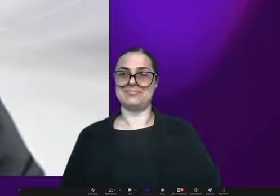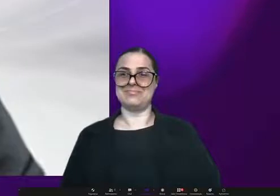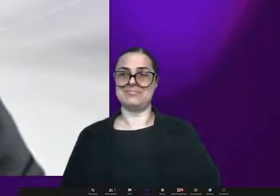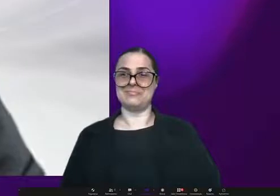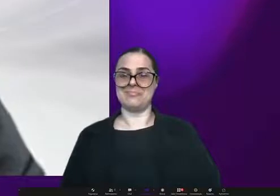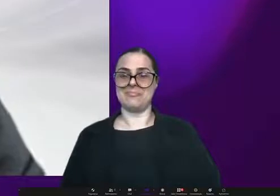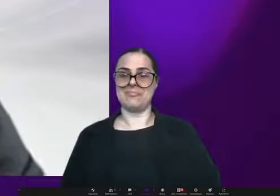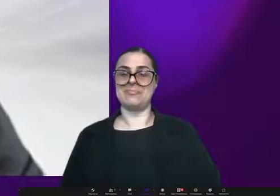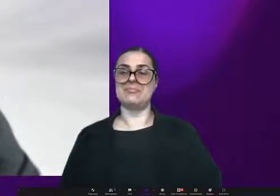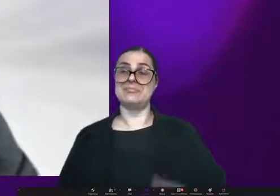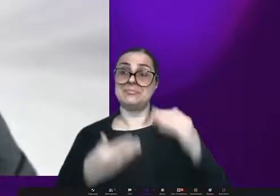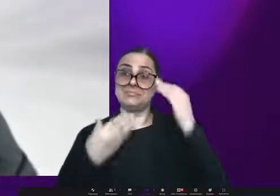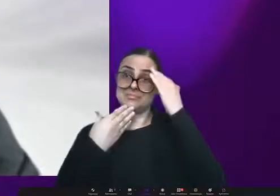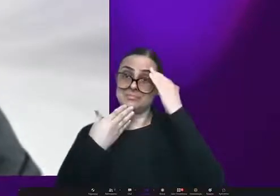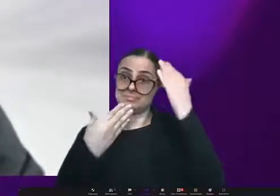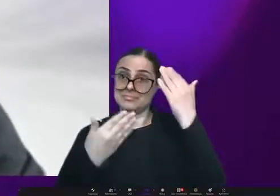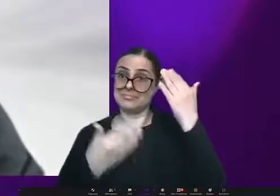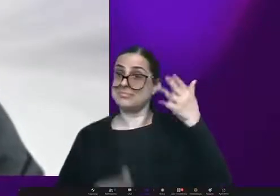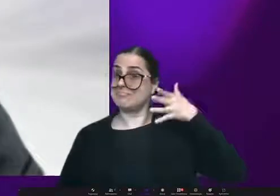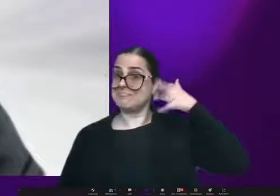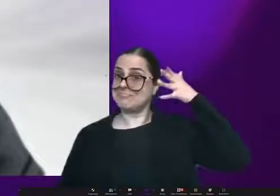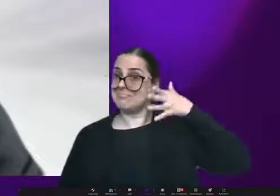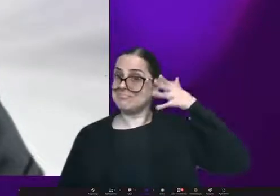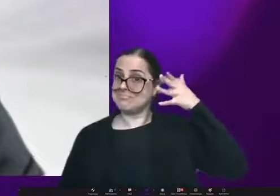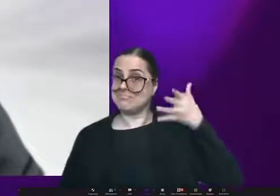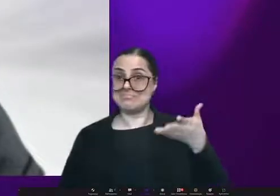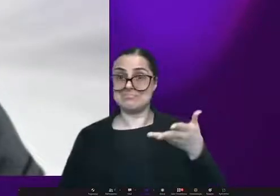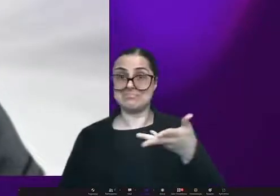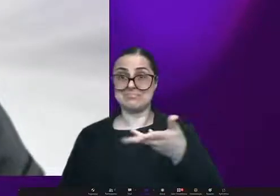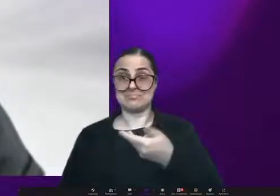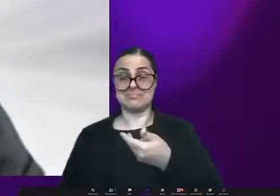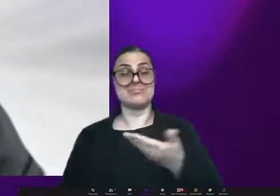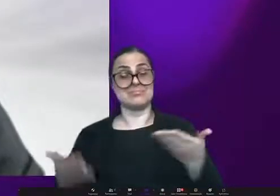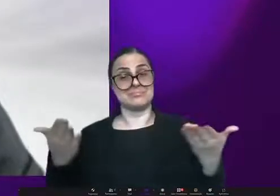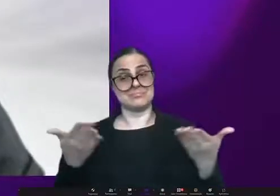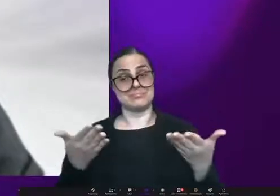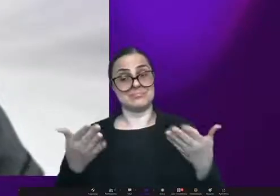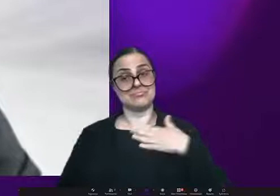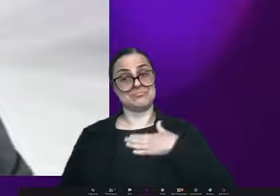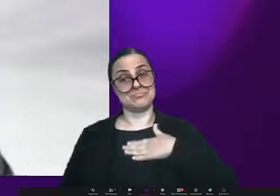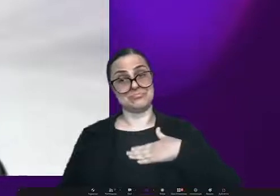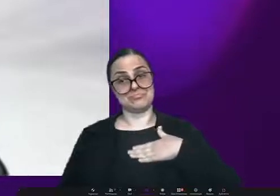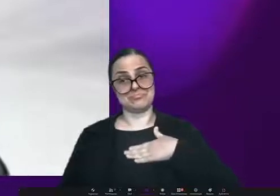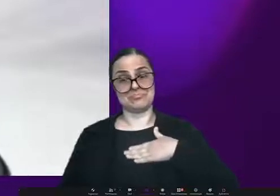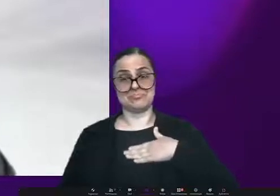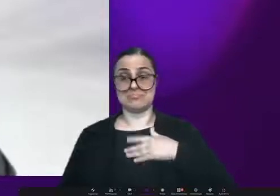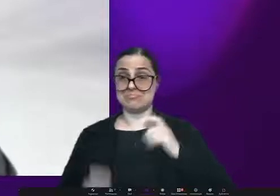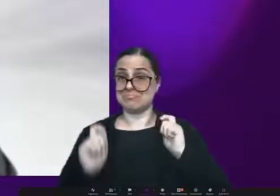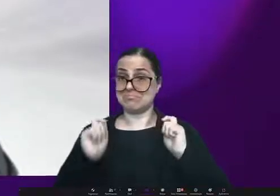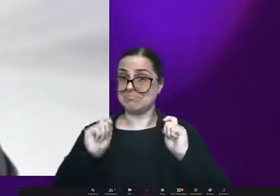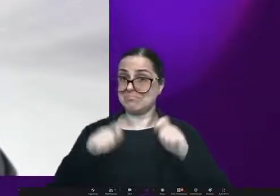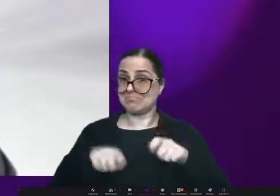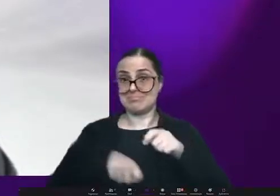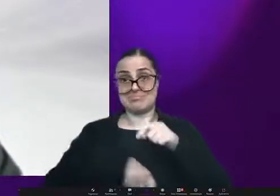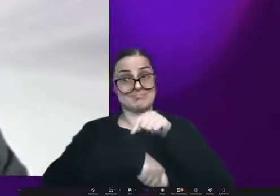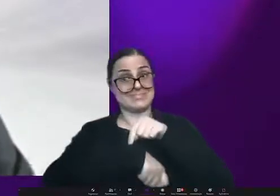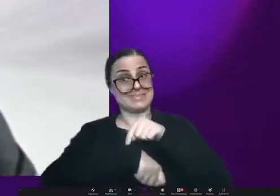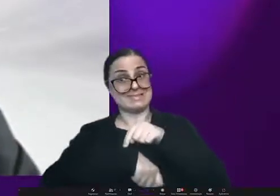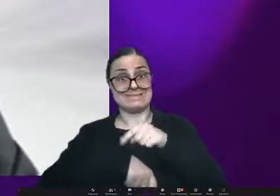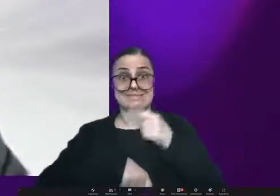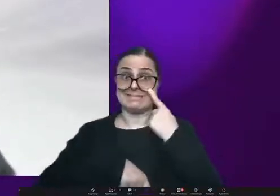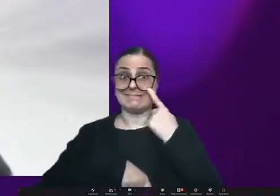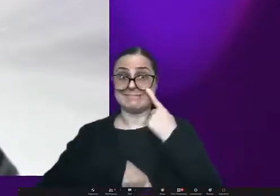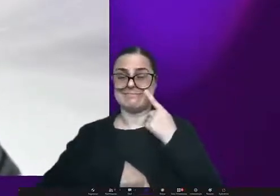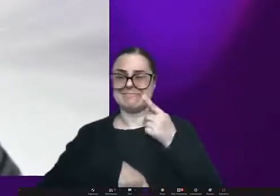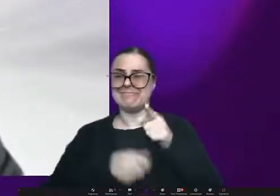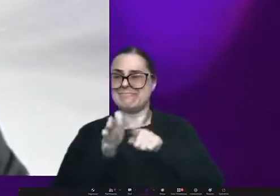pela apresentação. Eu gostaria que, se possível, por causa do tempo, você comentasse